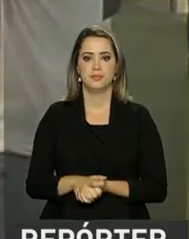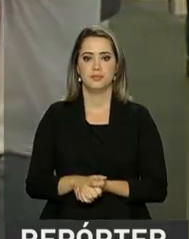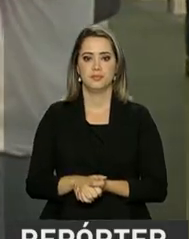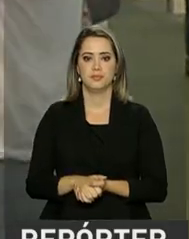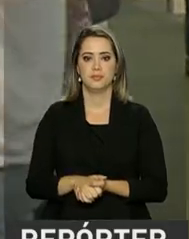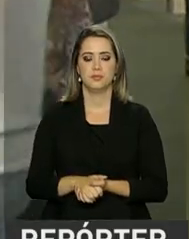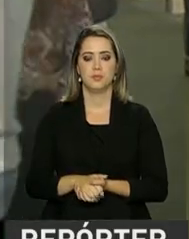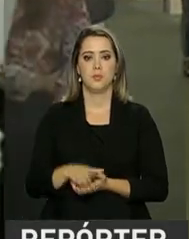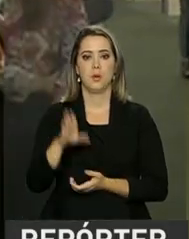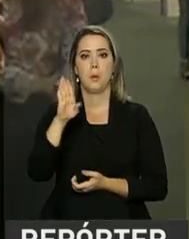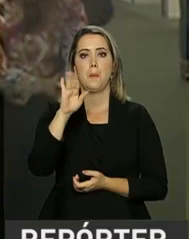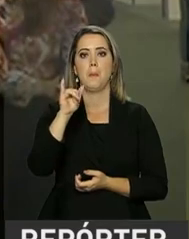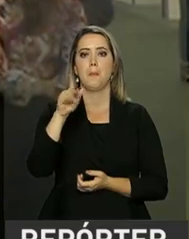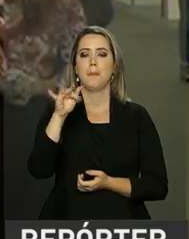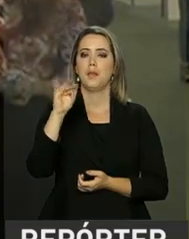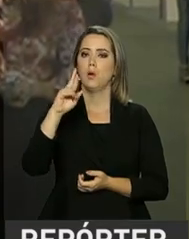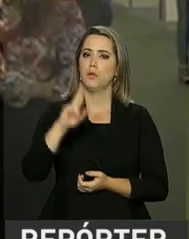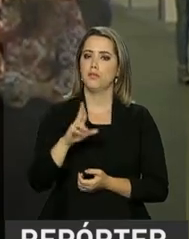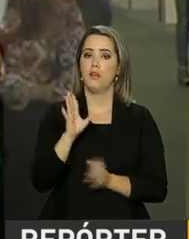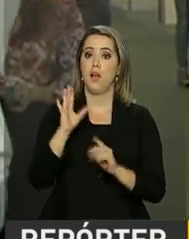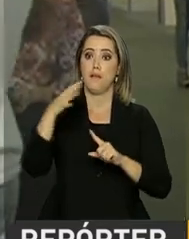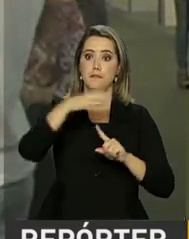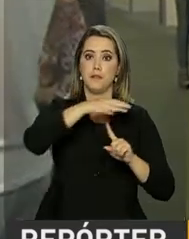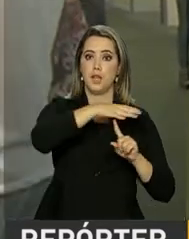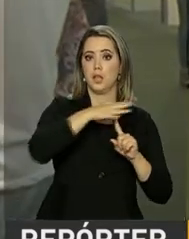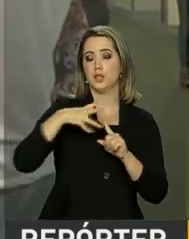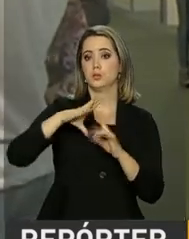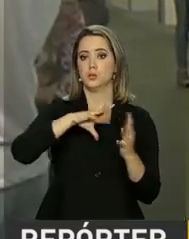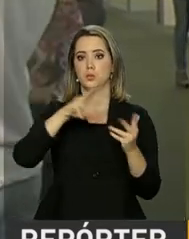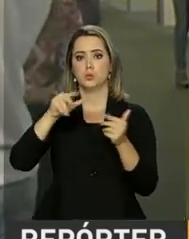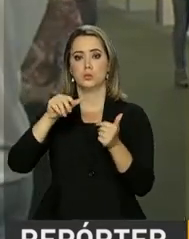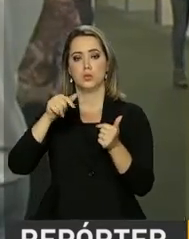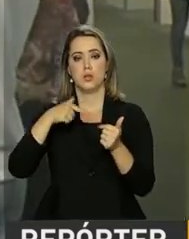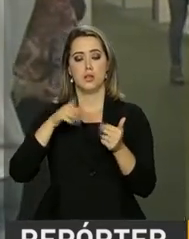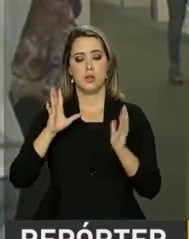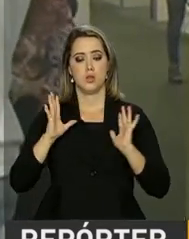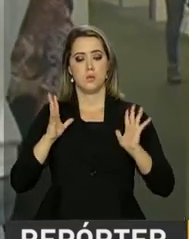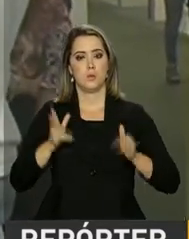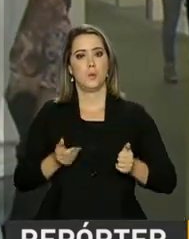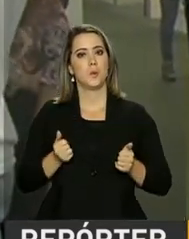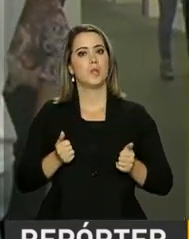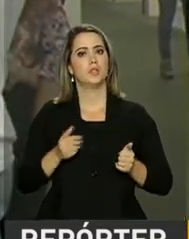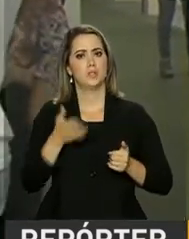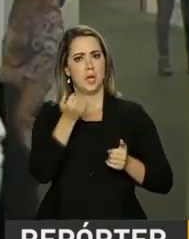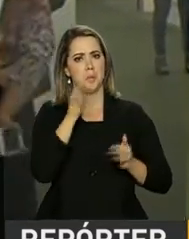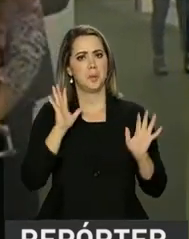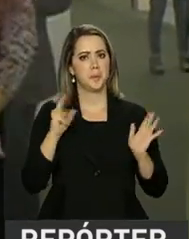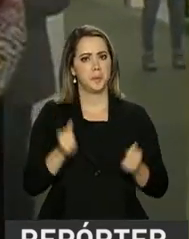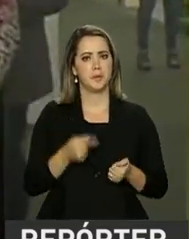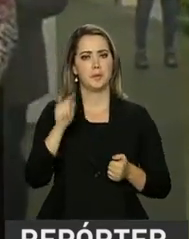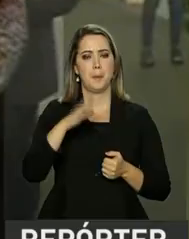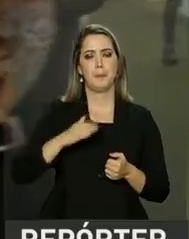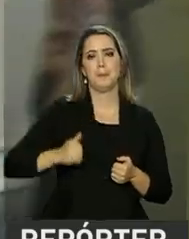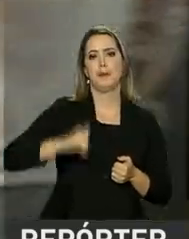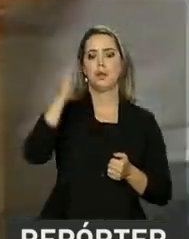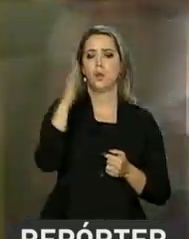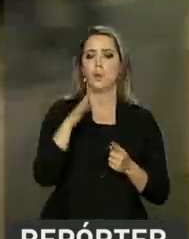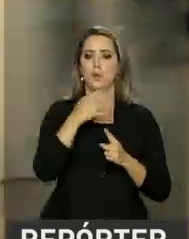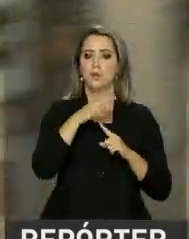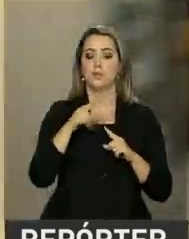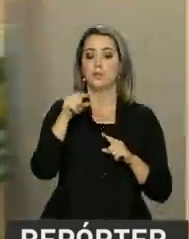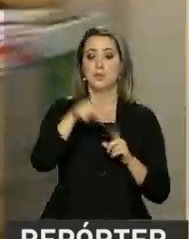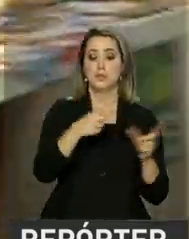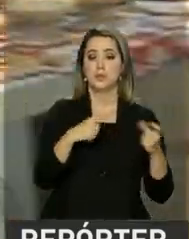A Biofar Brasil, Feira Internacional de Produtos Orgânicos e Agroecologia, é considerada a maior feira de negócios desse setor